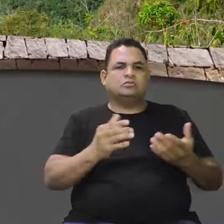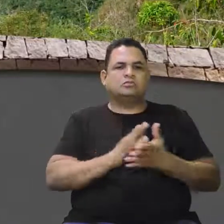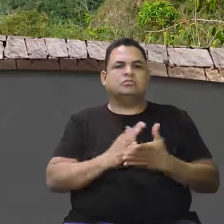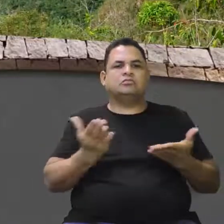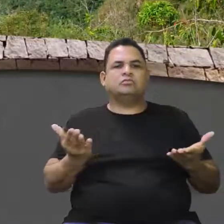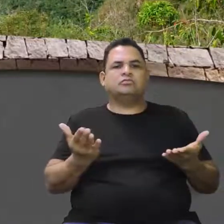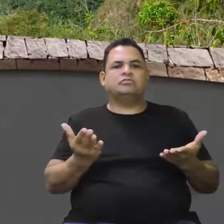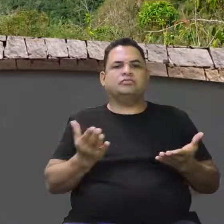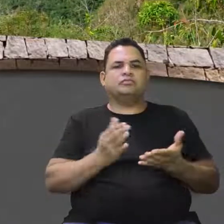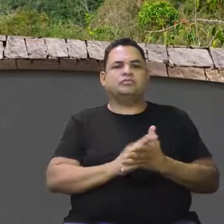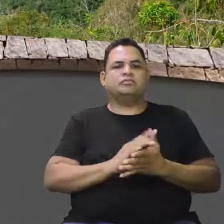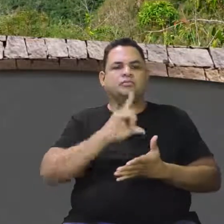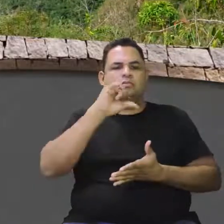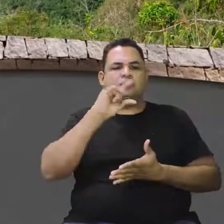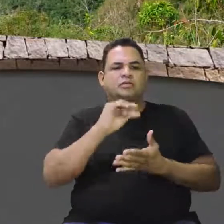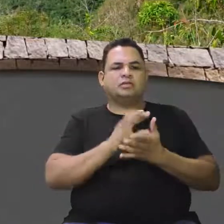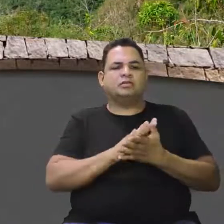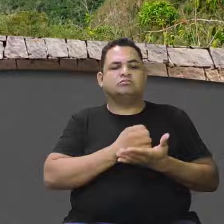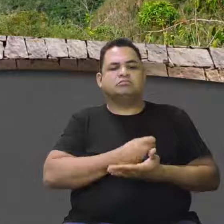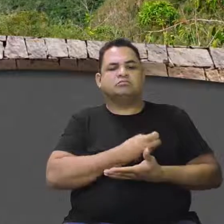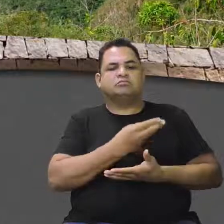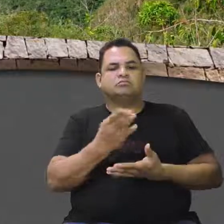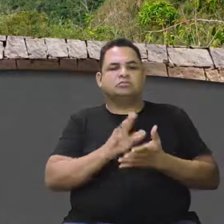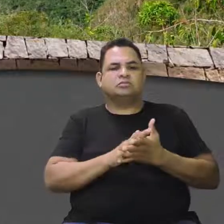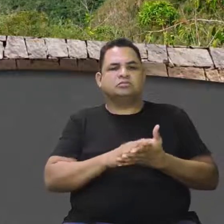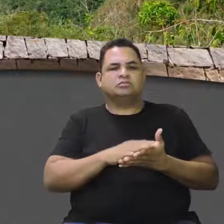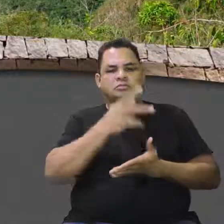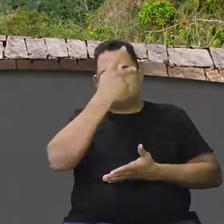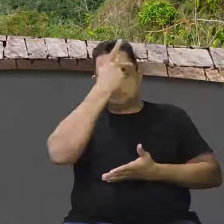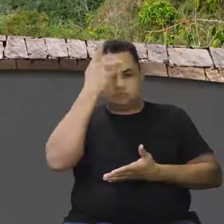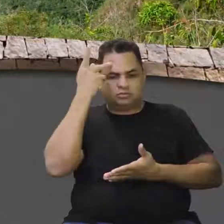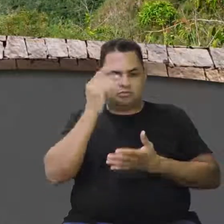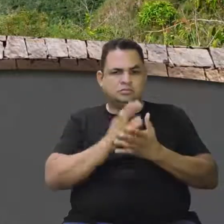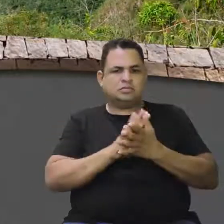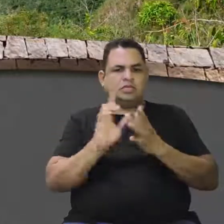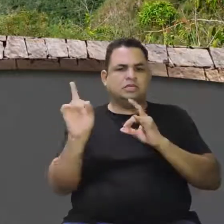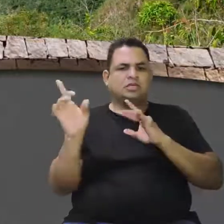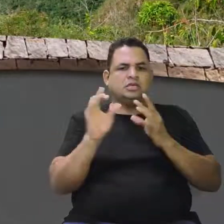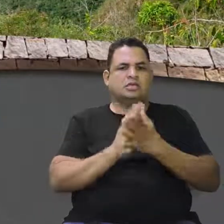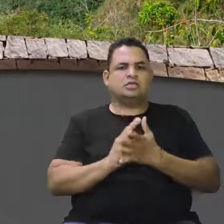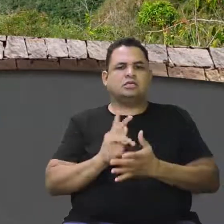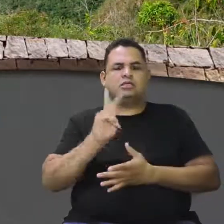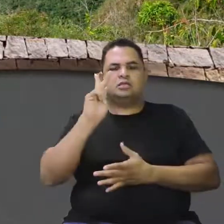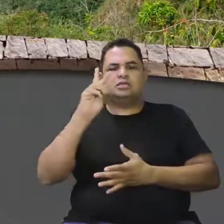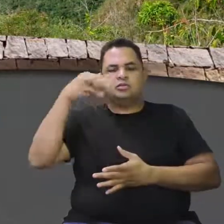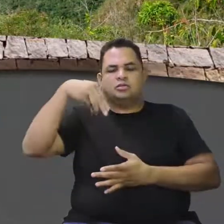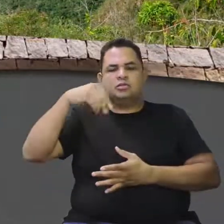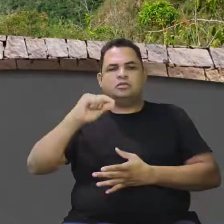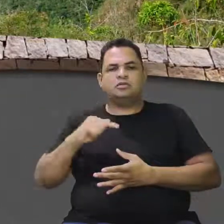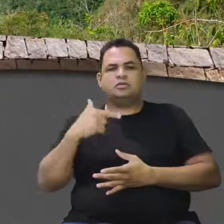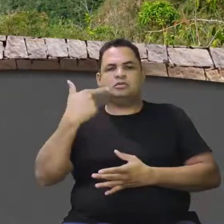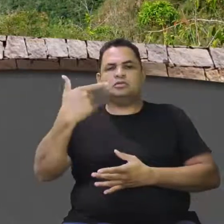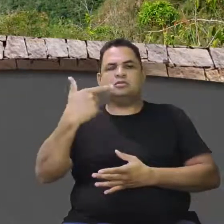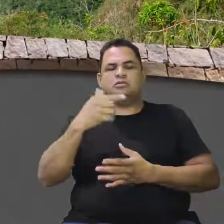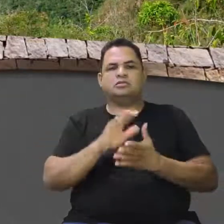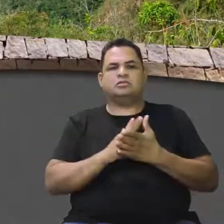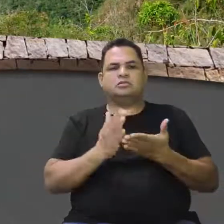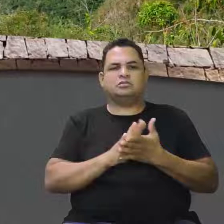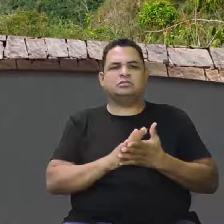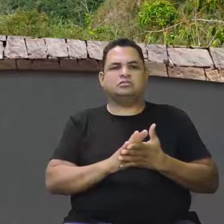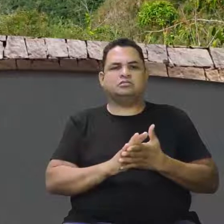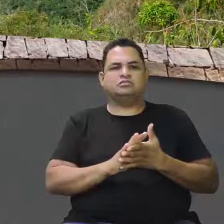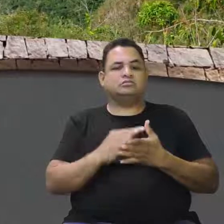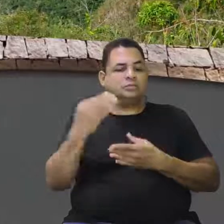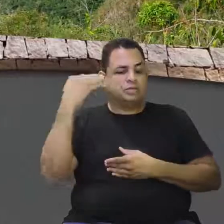ou seja, uma pouca concentração de pessoas por quilômetro quadrado. Beleza? Grave